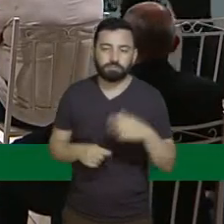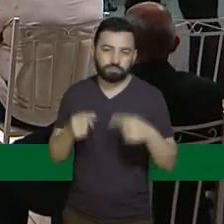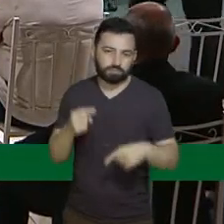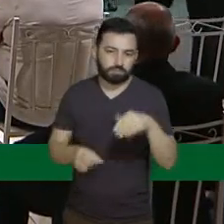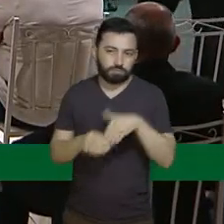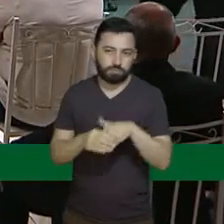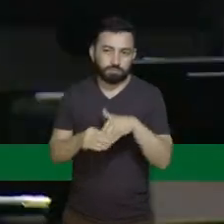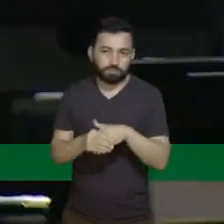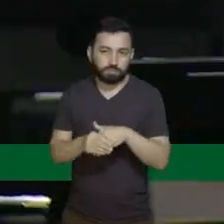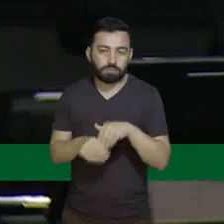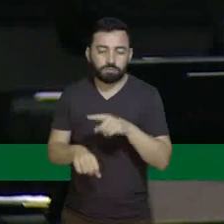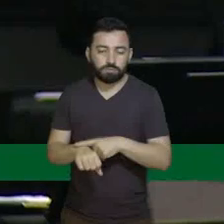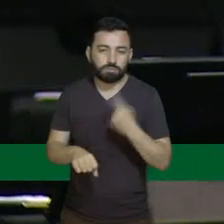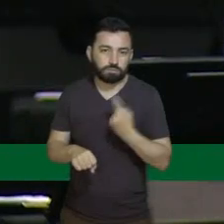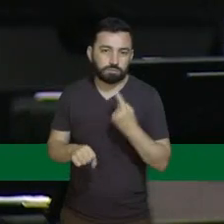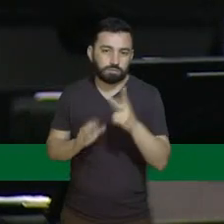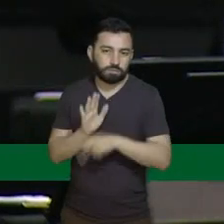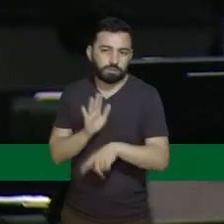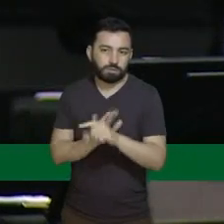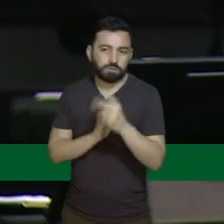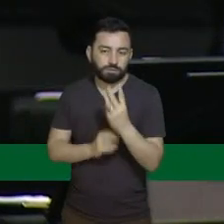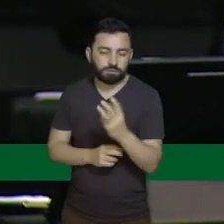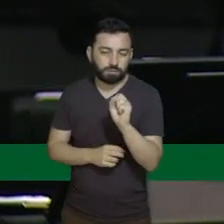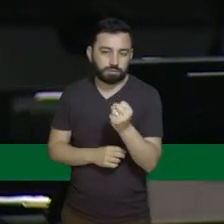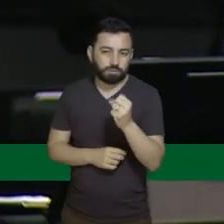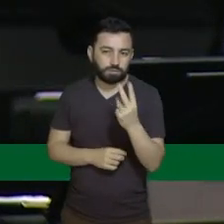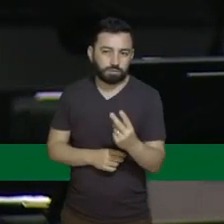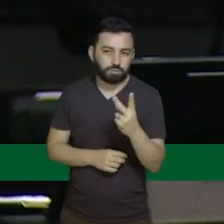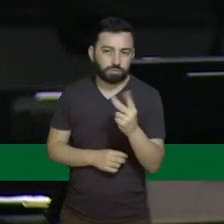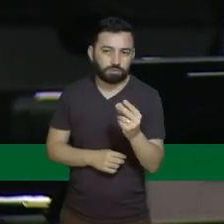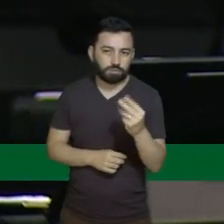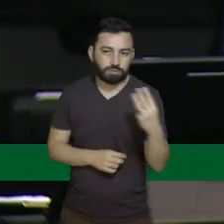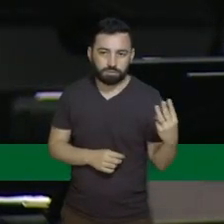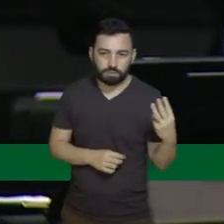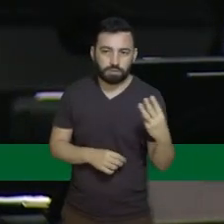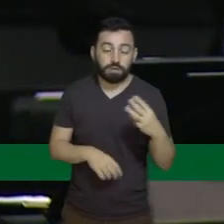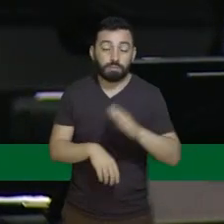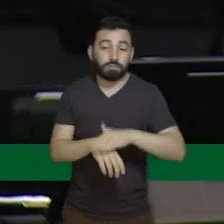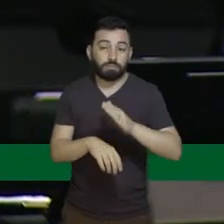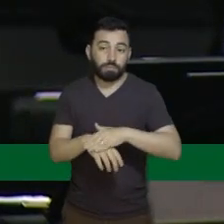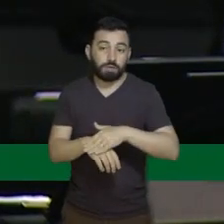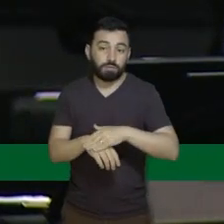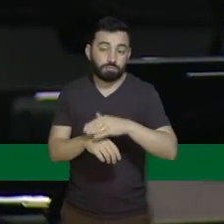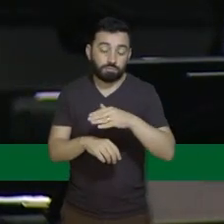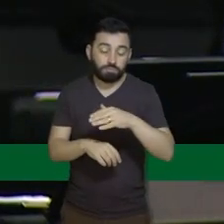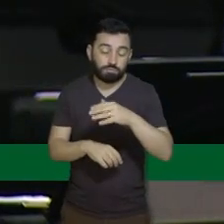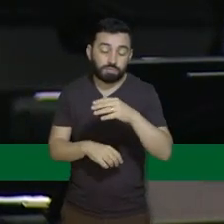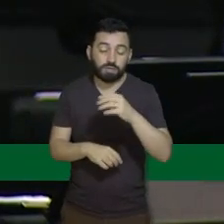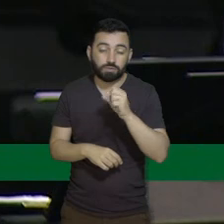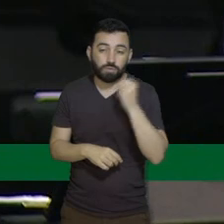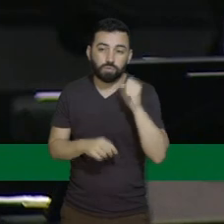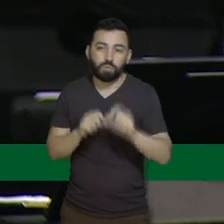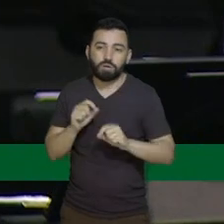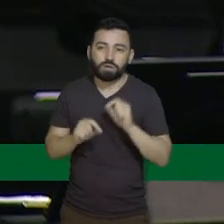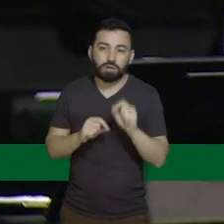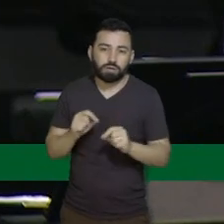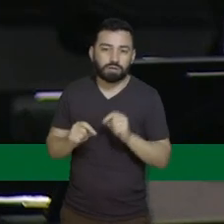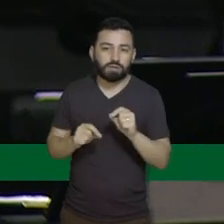votação em turno único do projeto de lei 382/2023. Autoria, deputado Massocco. Altera o anexo único da